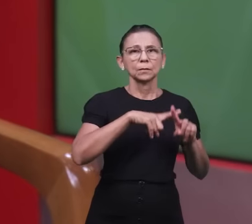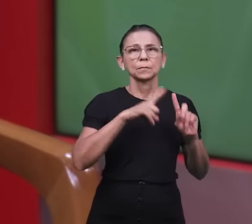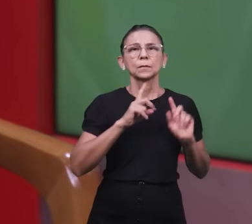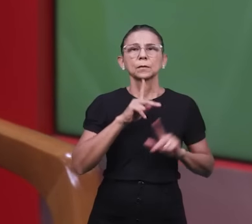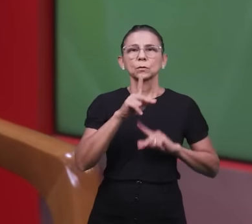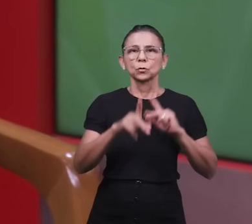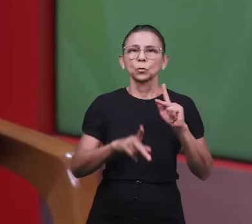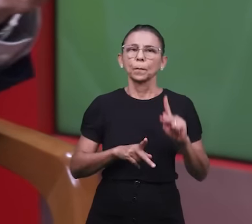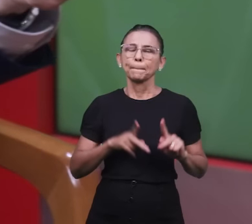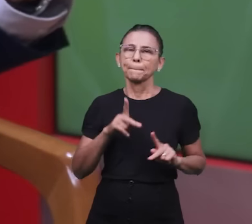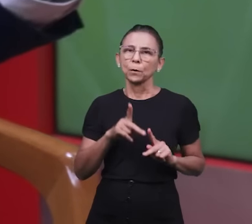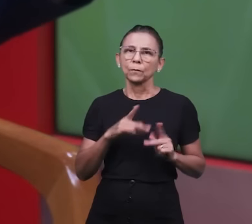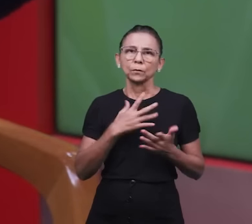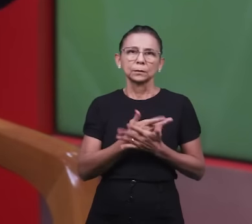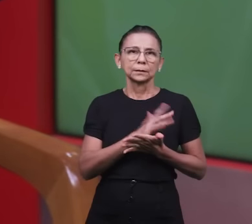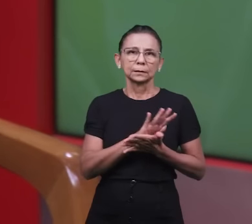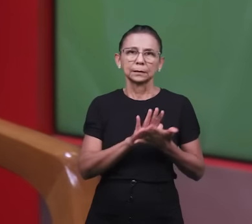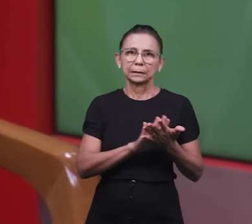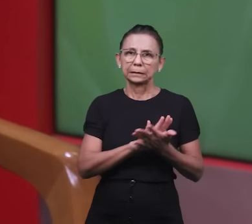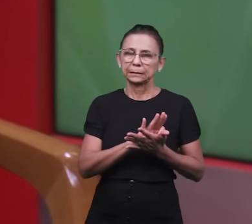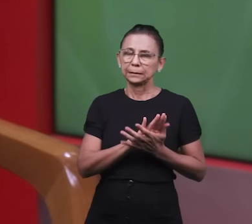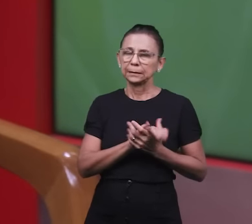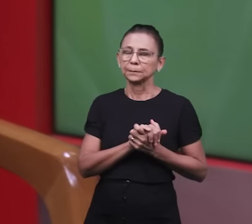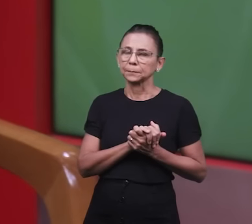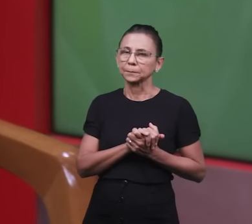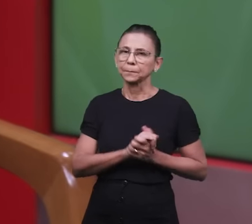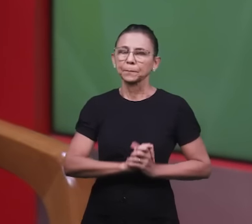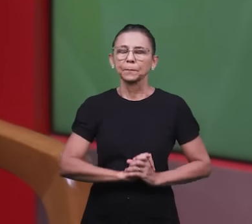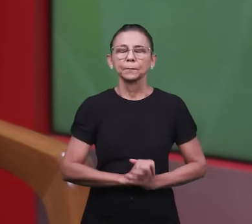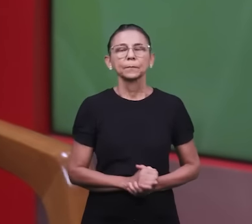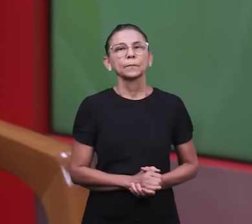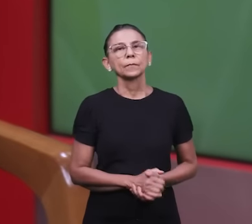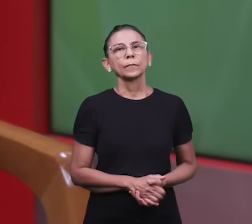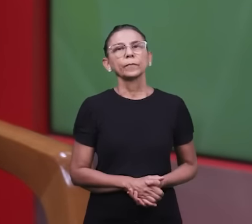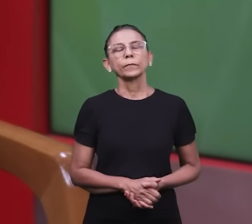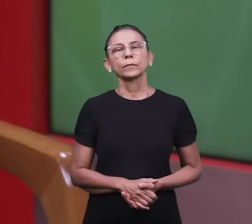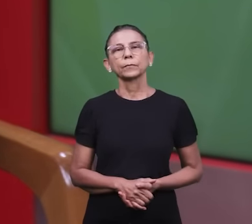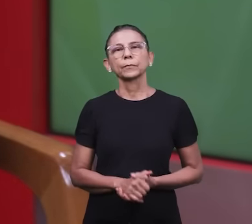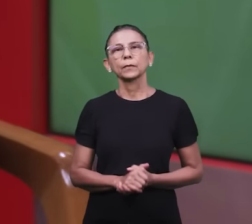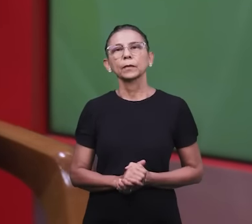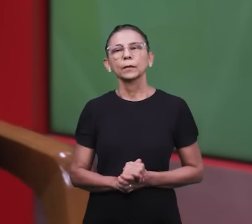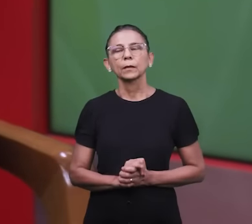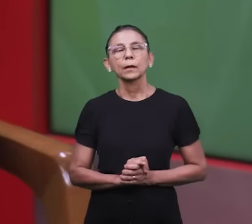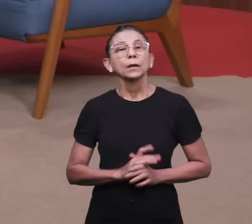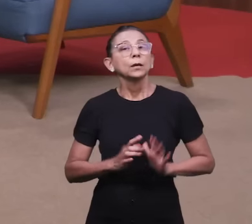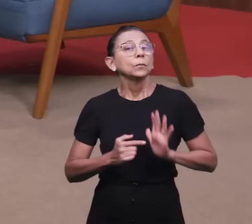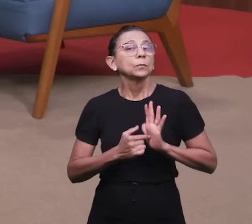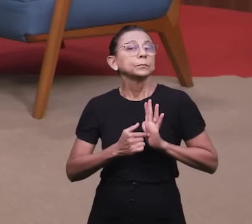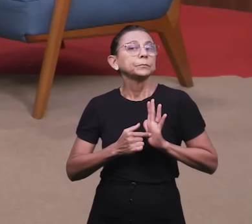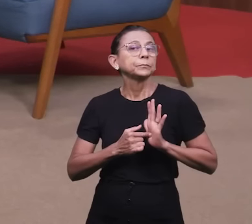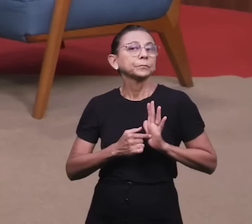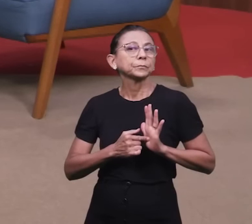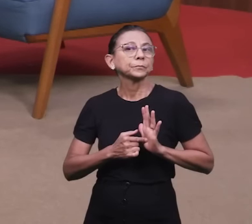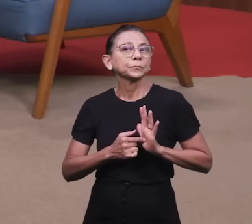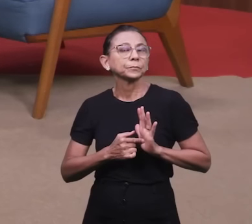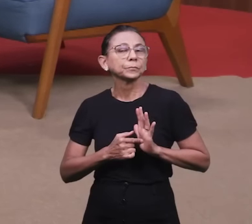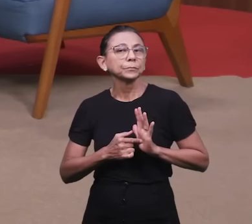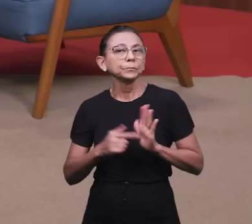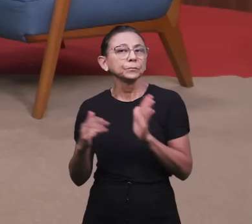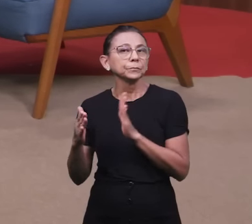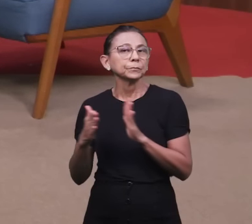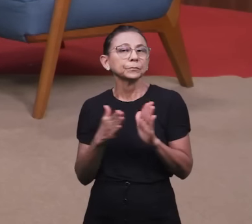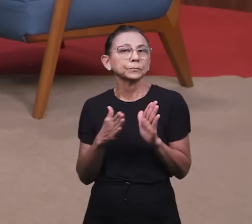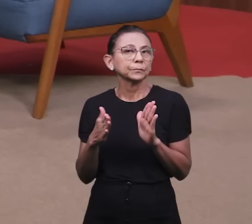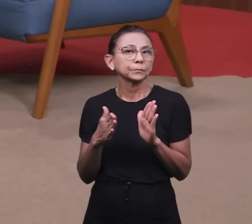o povo foi preservado mostrando profeticamente o momento Josias e o Wallace que nós